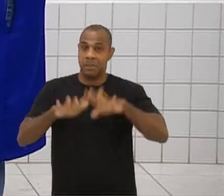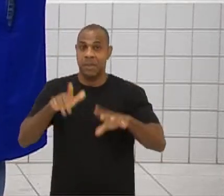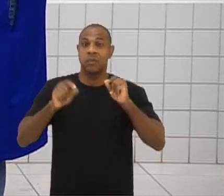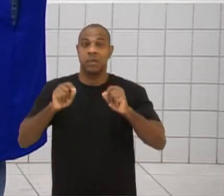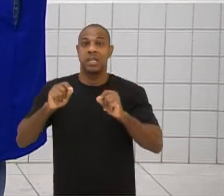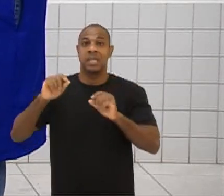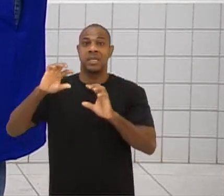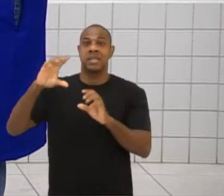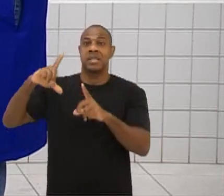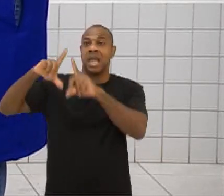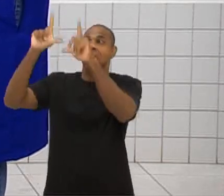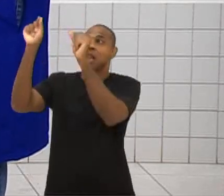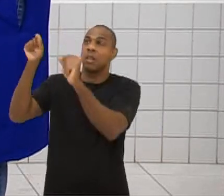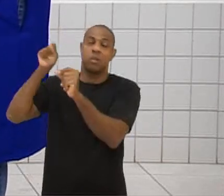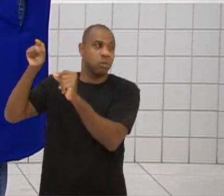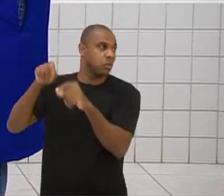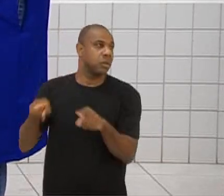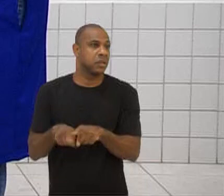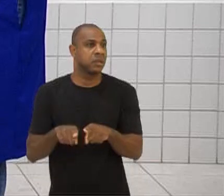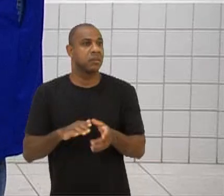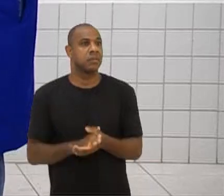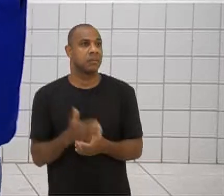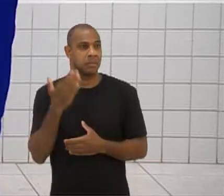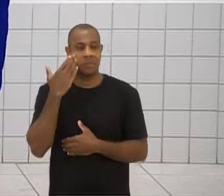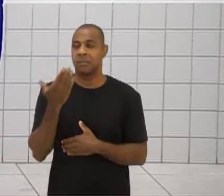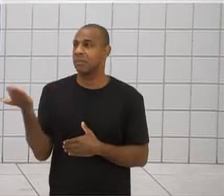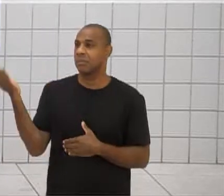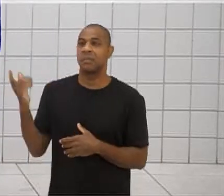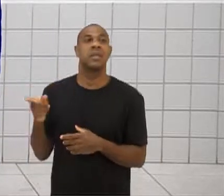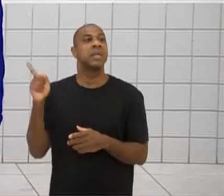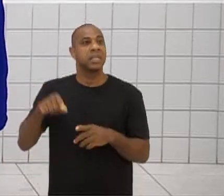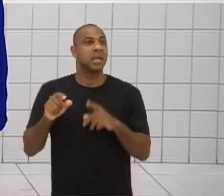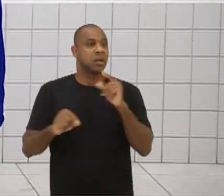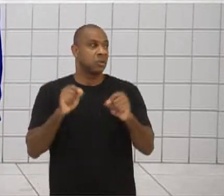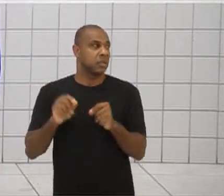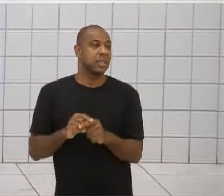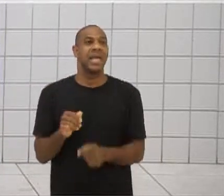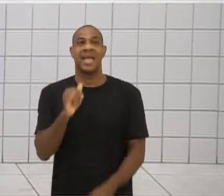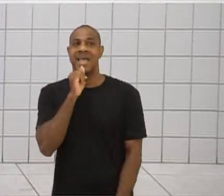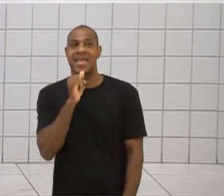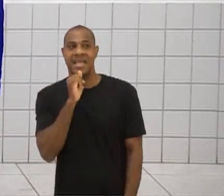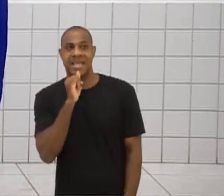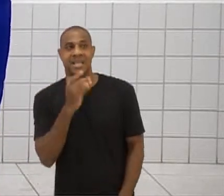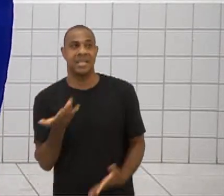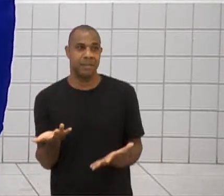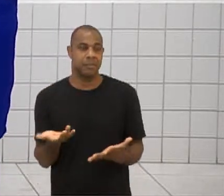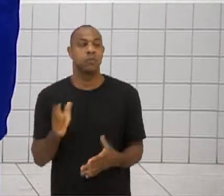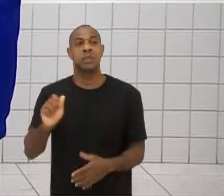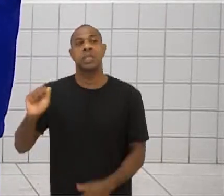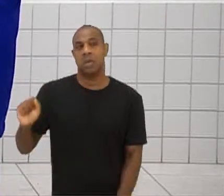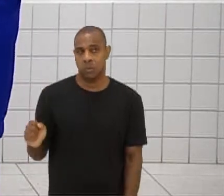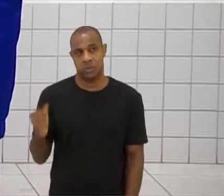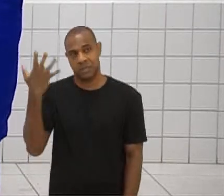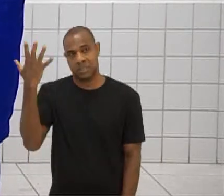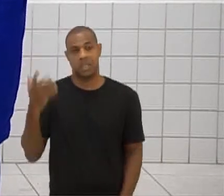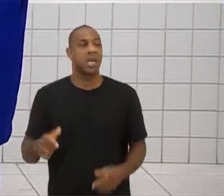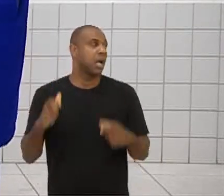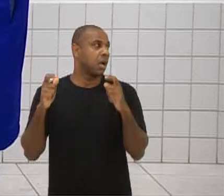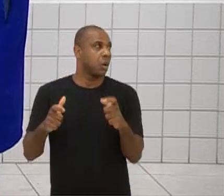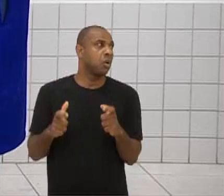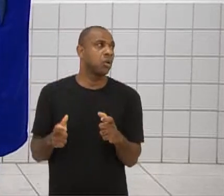mesmo? E também o pêndulo, que também a professora Jaqueline comentou hoje, que são exemplos do que acontece, onde nós